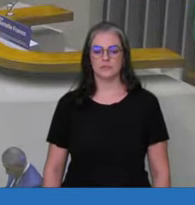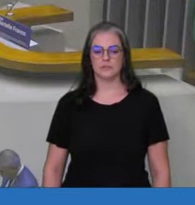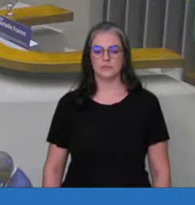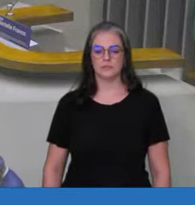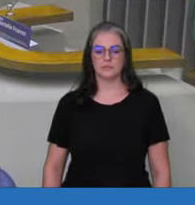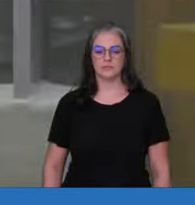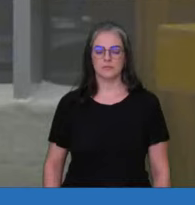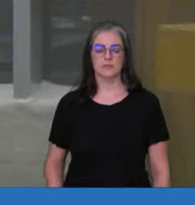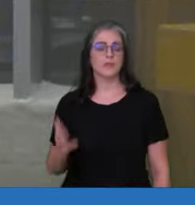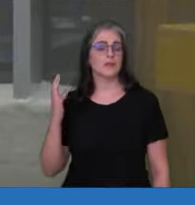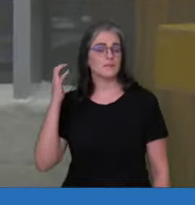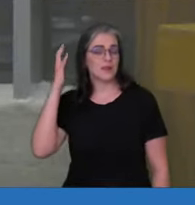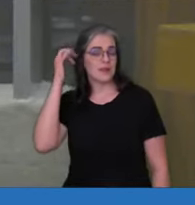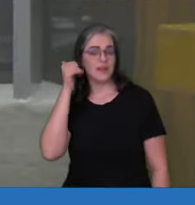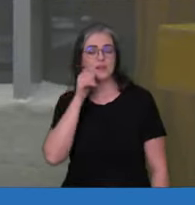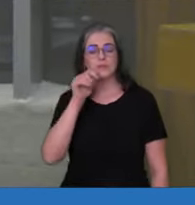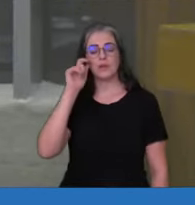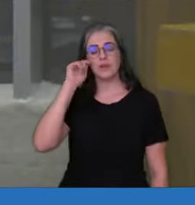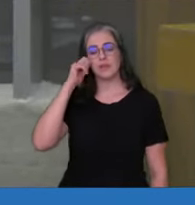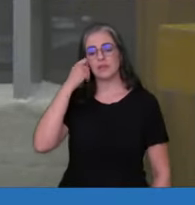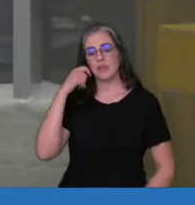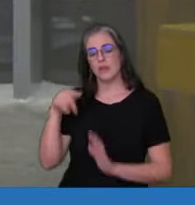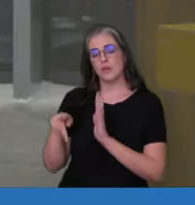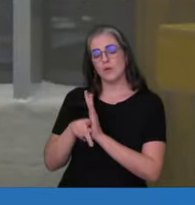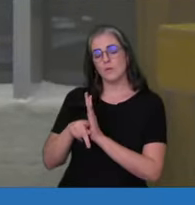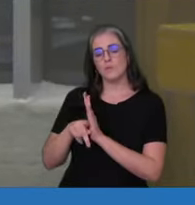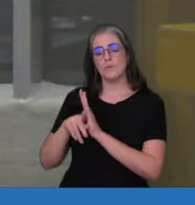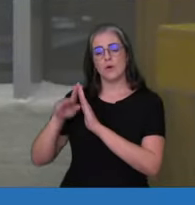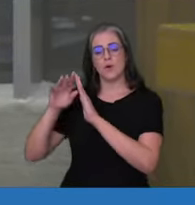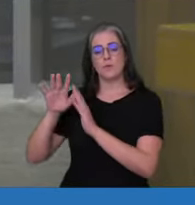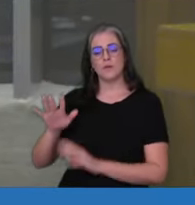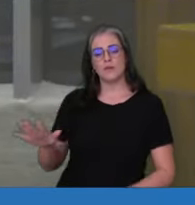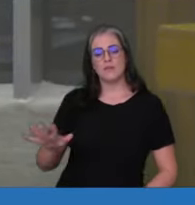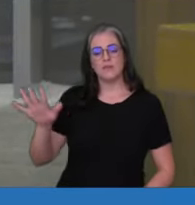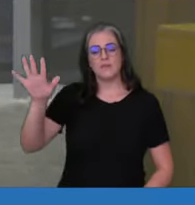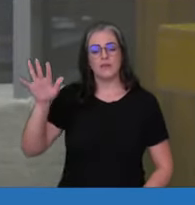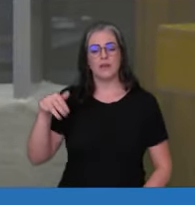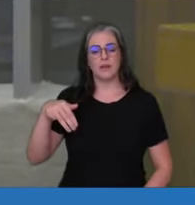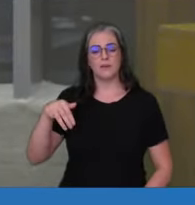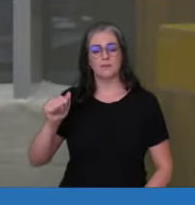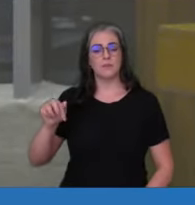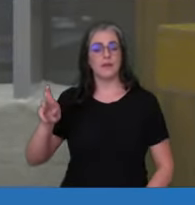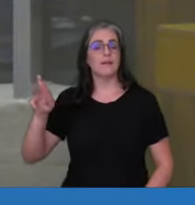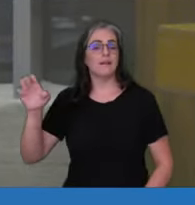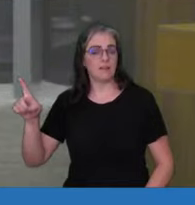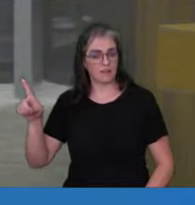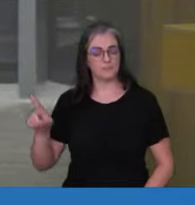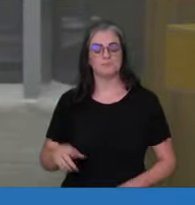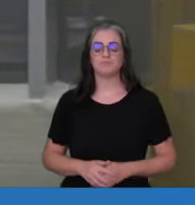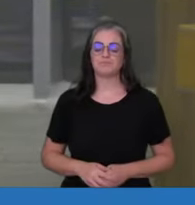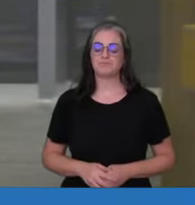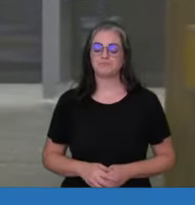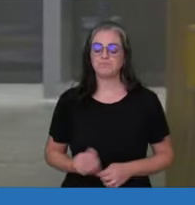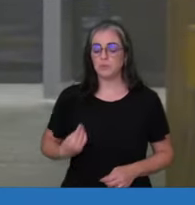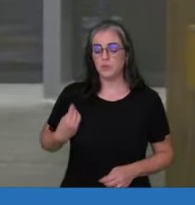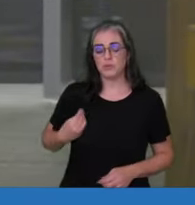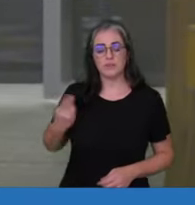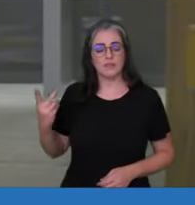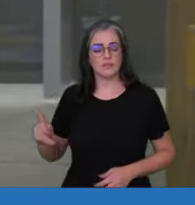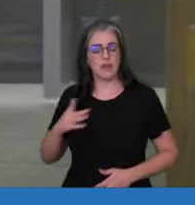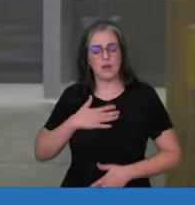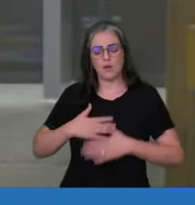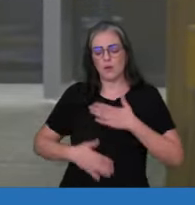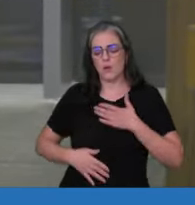Marielle, uma mulher negra favelada da Maré, que colocou o seu corpo, a sua vida,